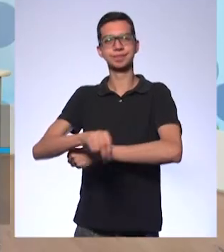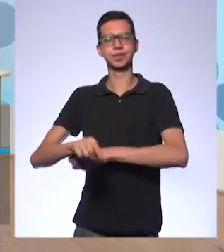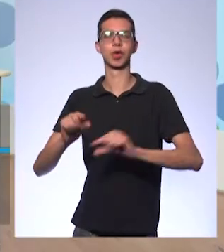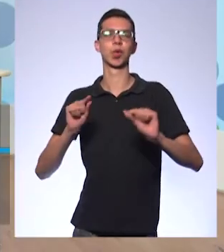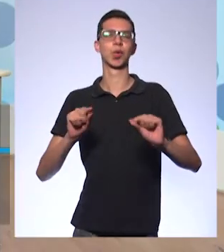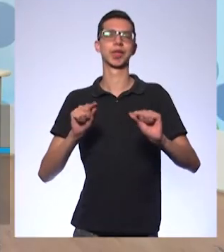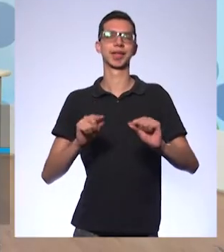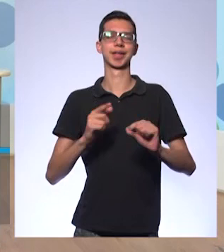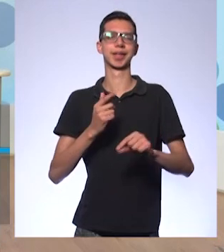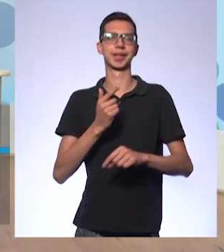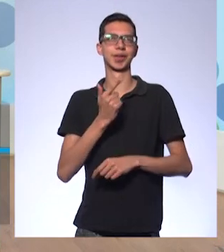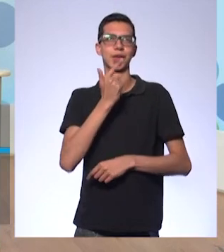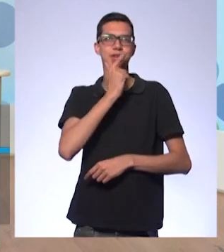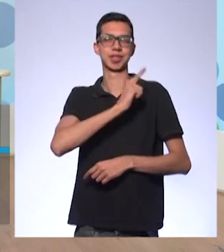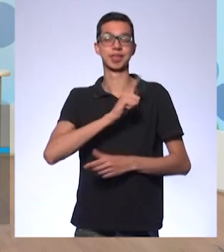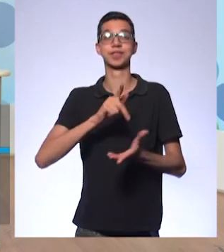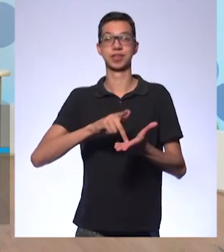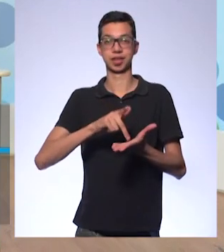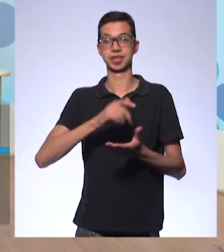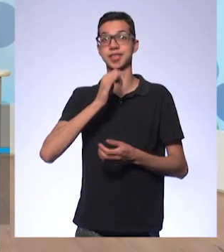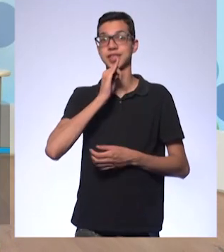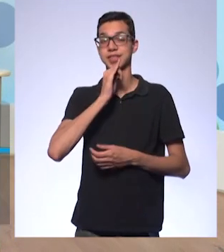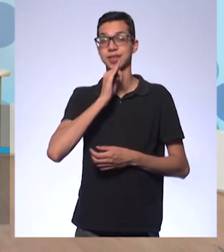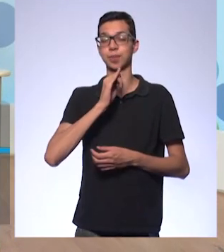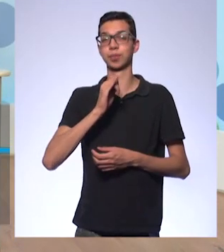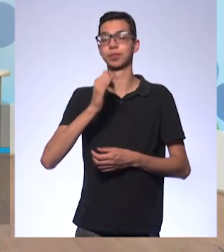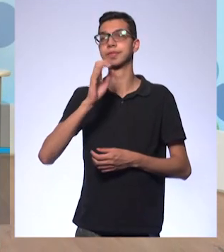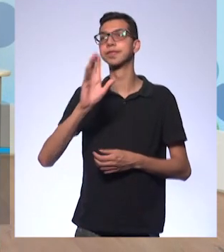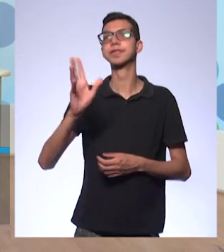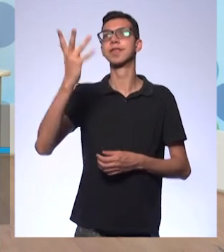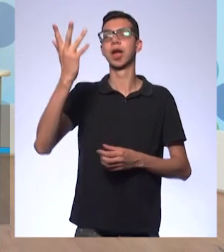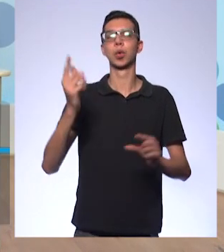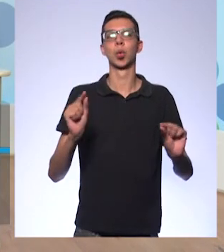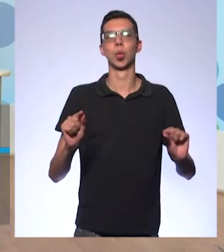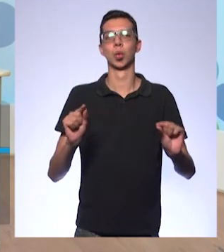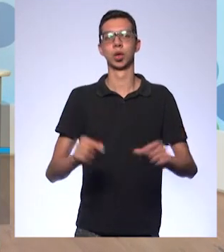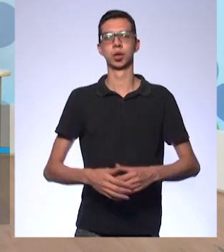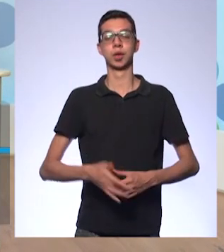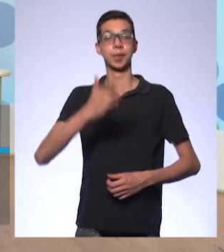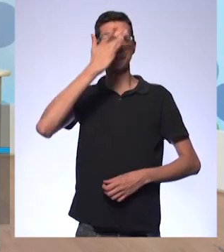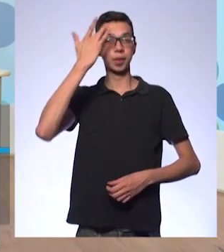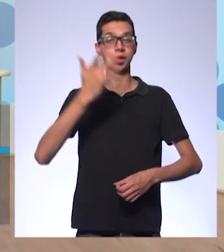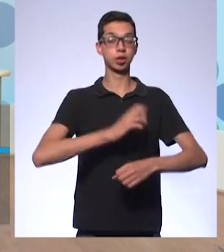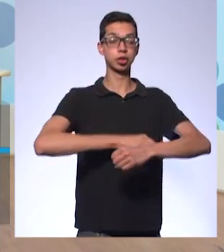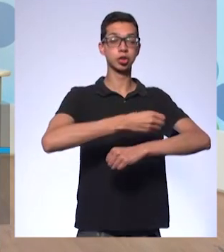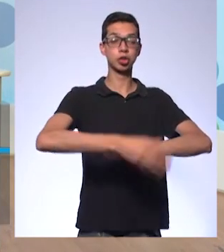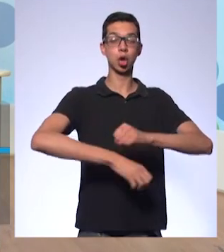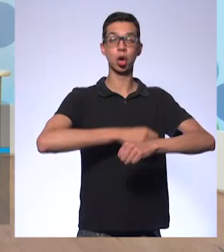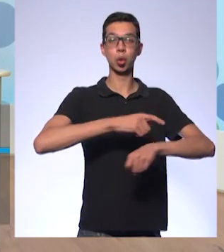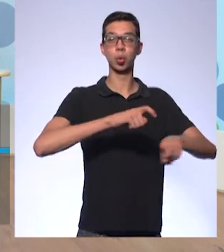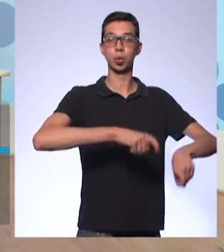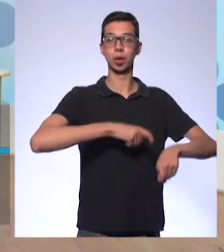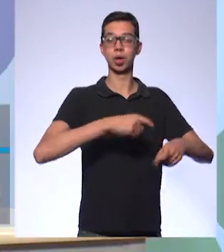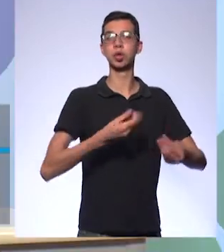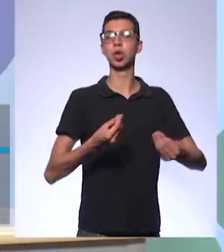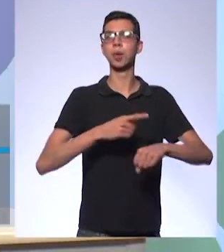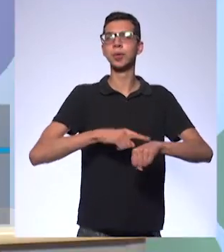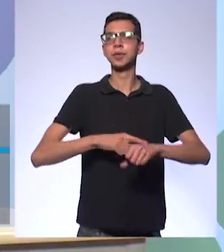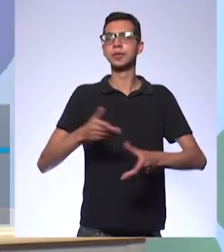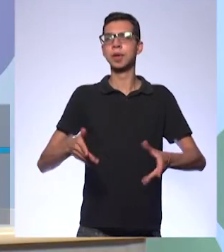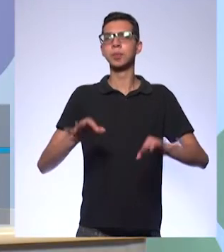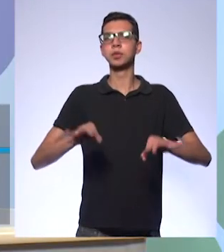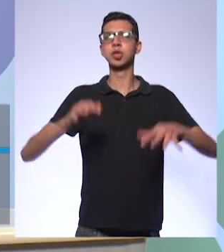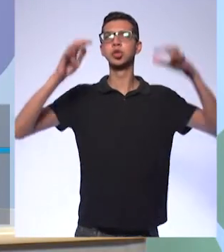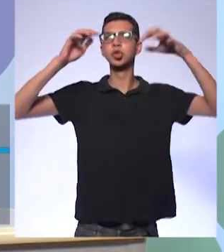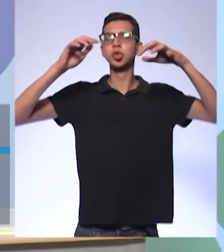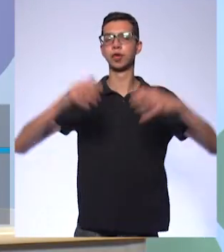As pessoas que plantam, fazem agricultura, né? Como que elas vão estabelecer os tempos de chuva para poder irrigar suas plantações, ou o tempo